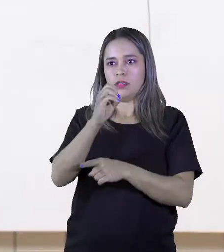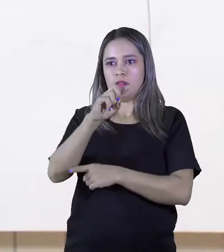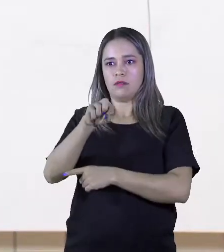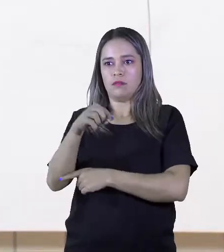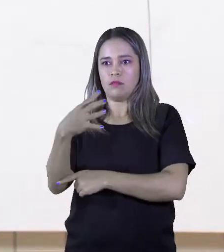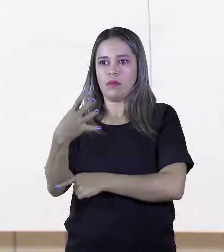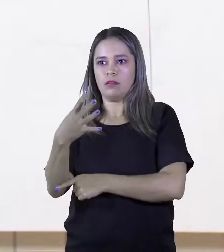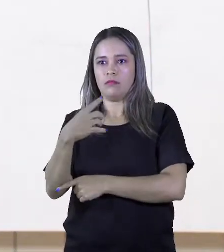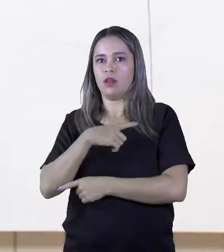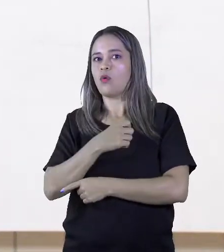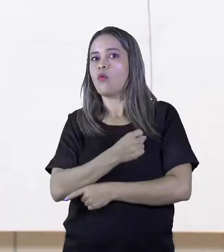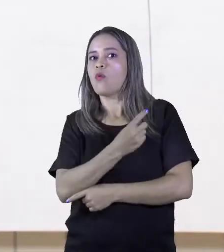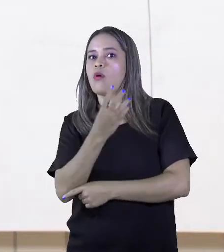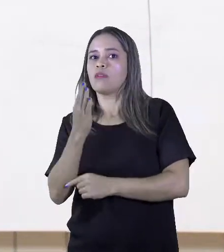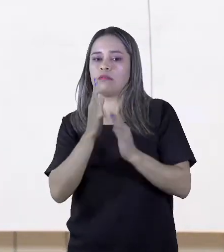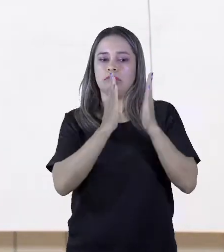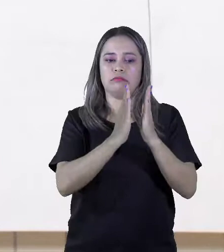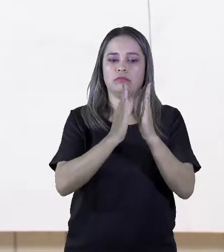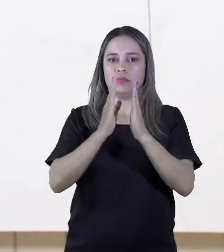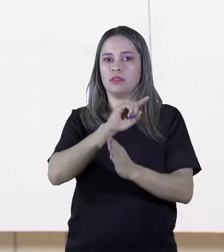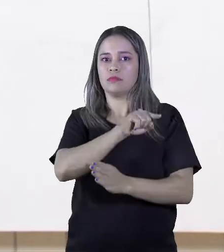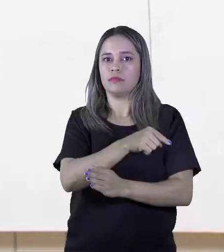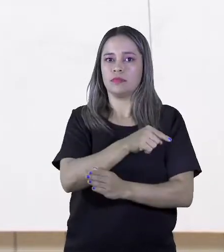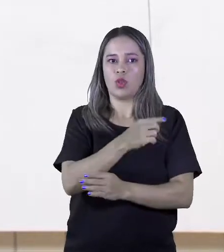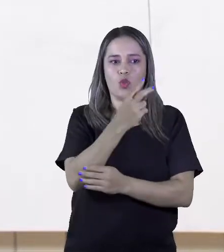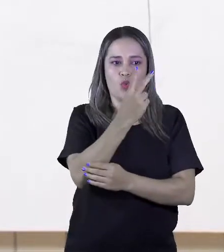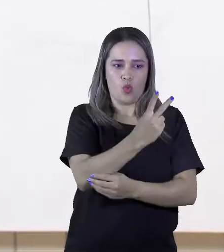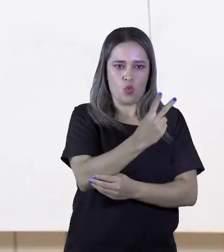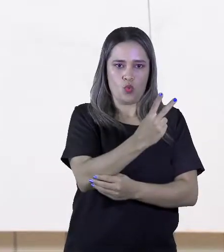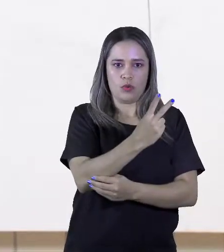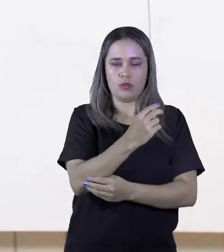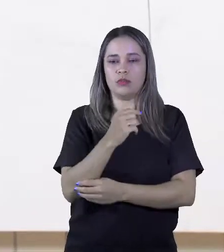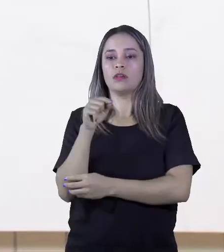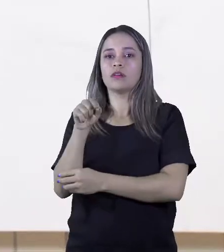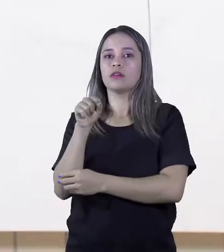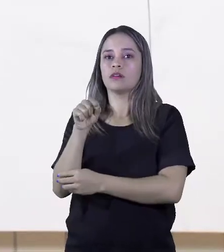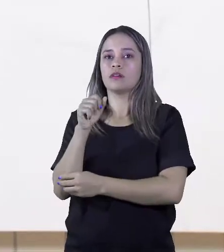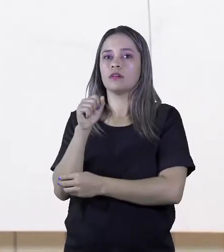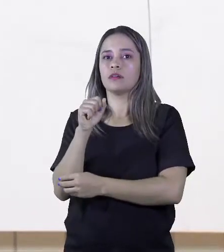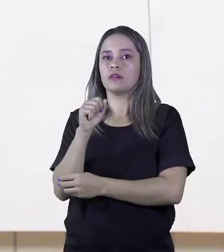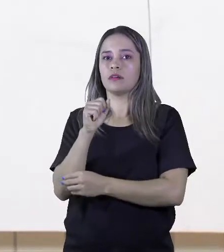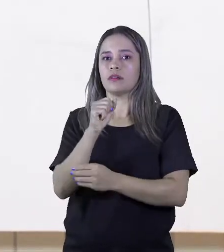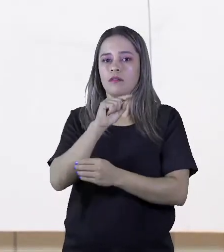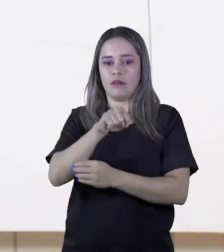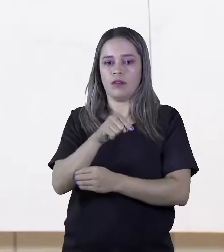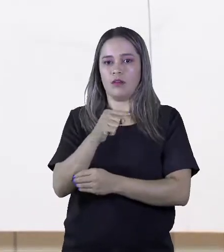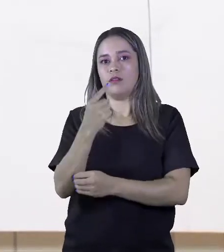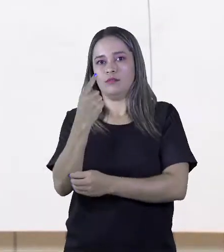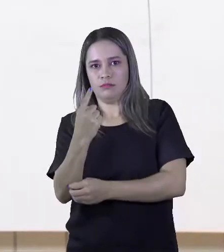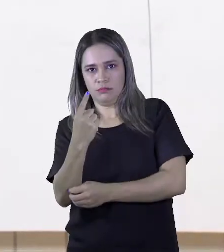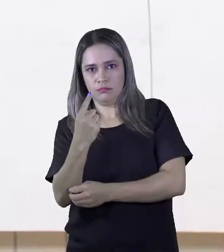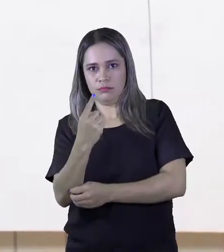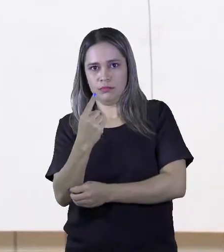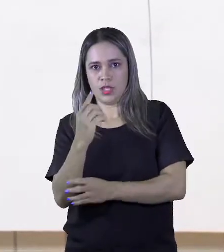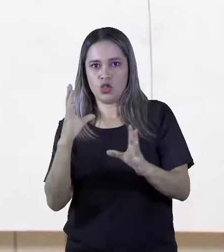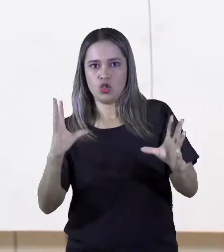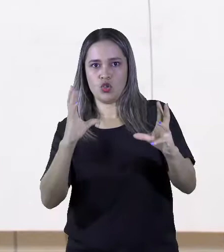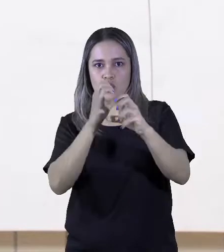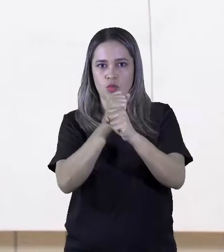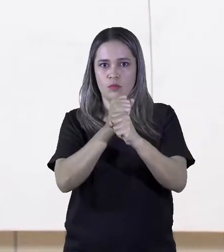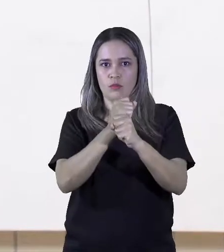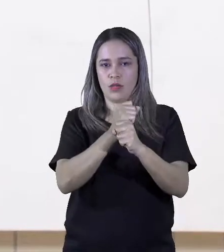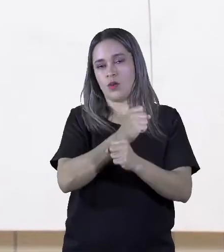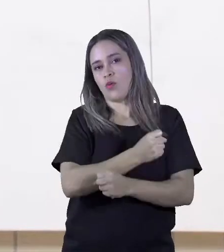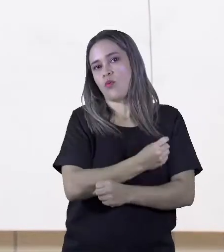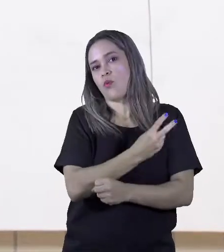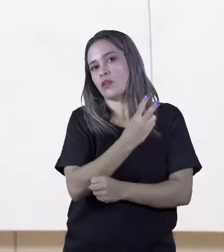Quantas casas depois da vírgula? 2. Quantas casas depois da vírgula? 1. Então, quantas casas depois da